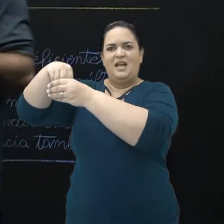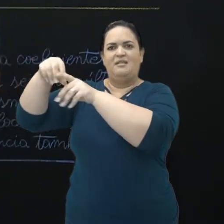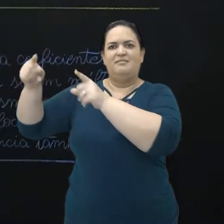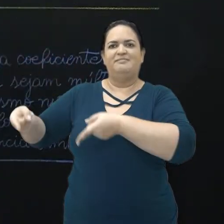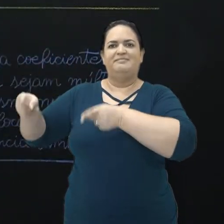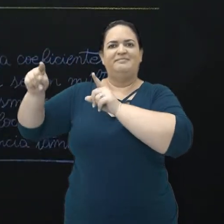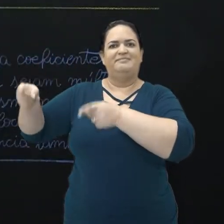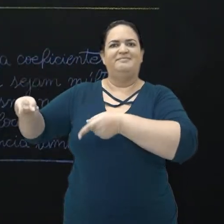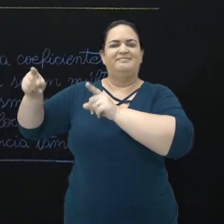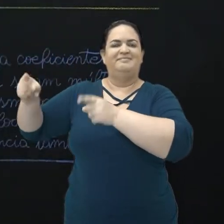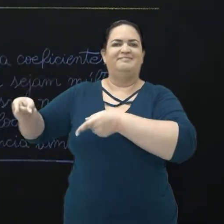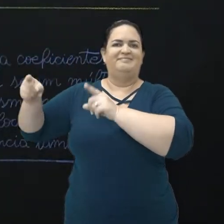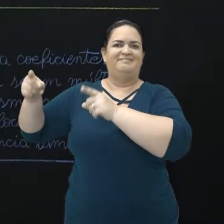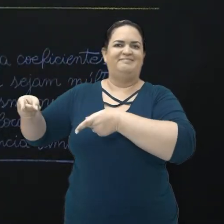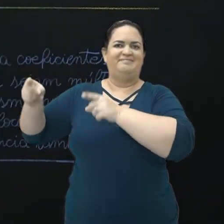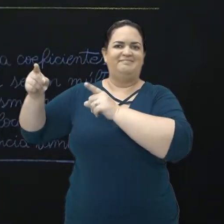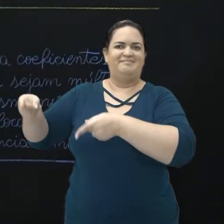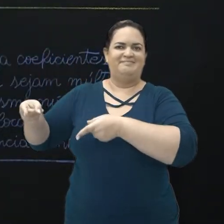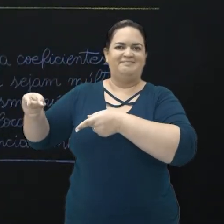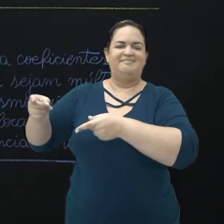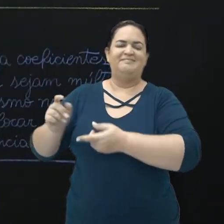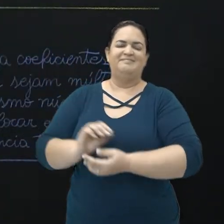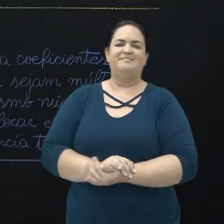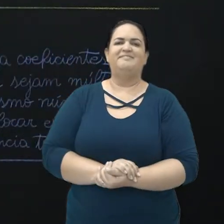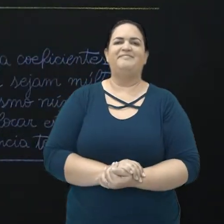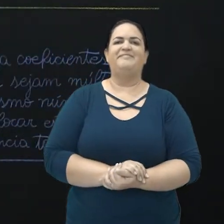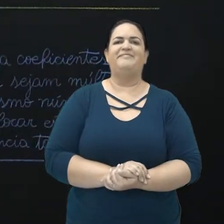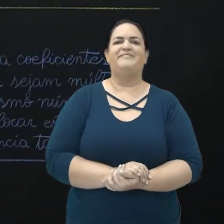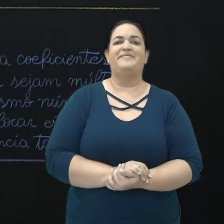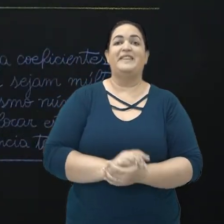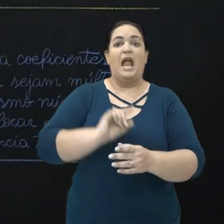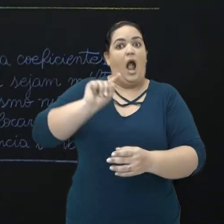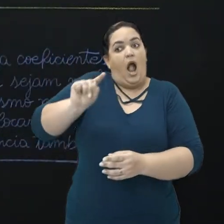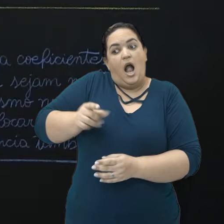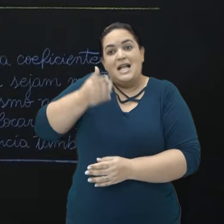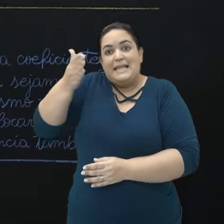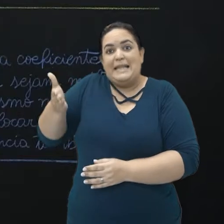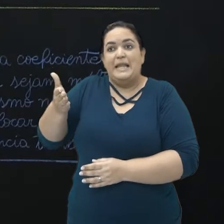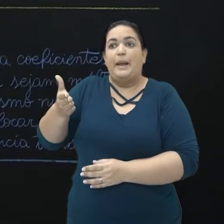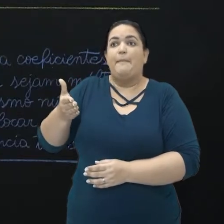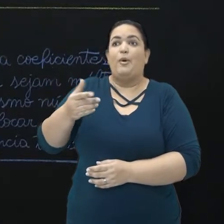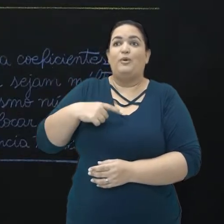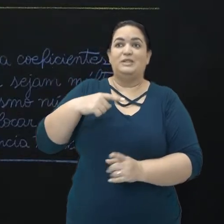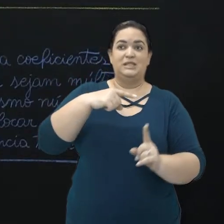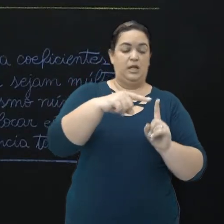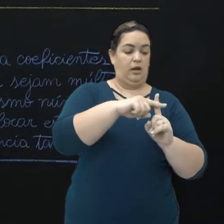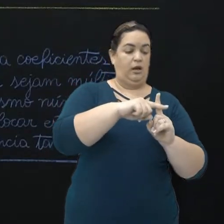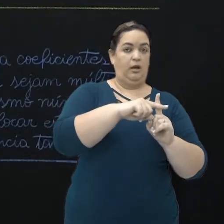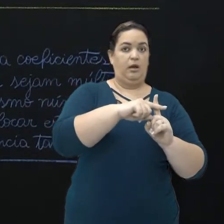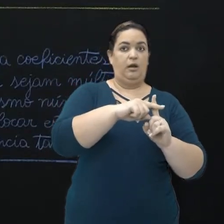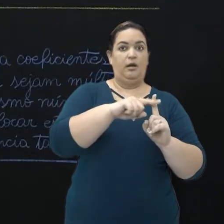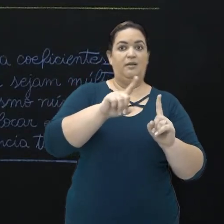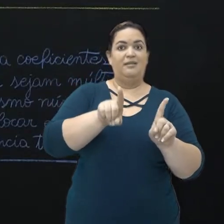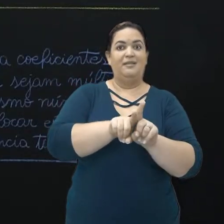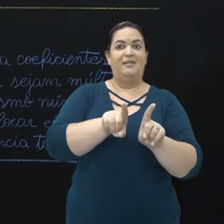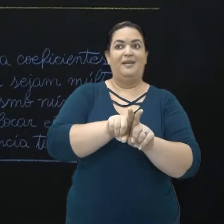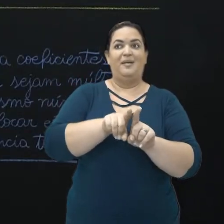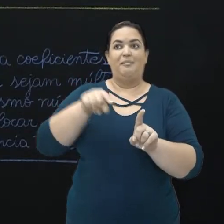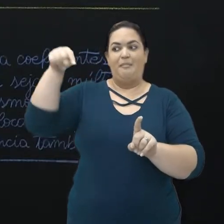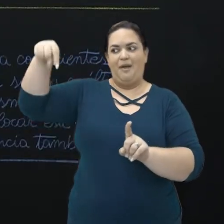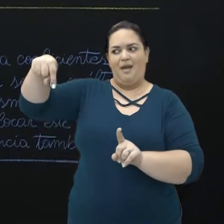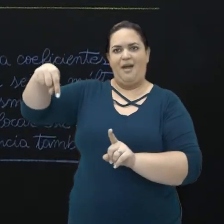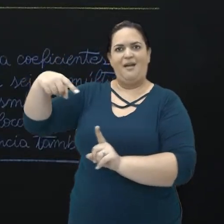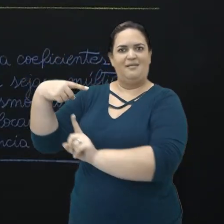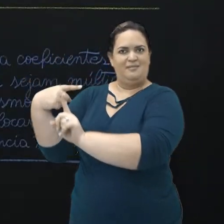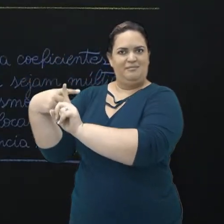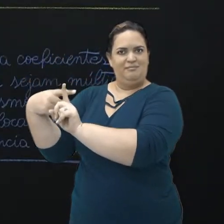é o elemento que virá dentro dos parênteses. Em seguida, como aqui é uma adição, aqui dentro continua sendo uma